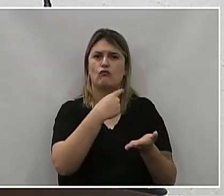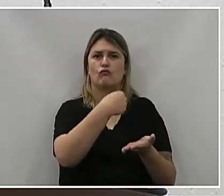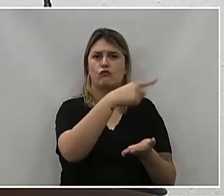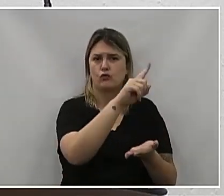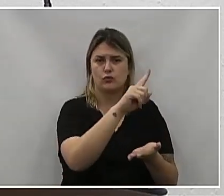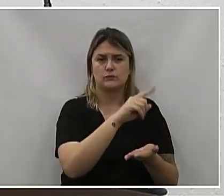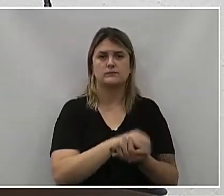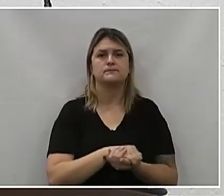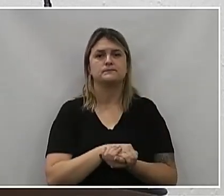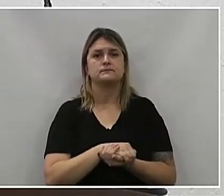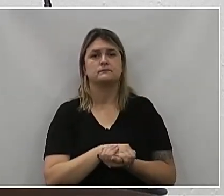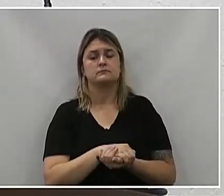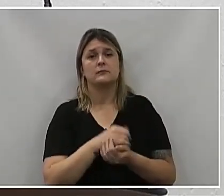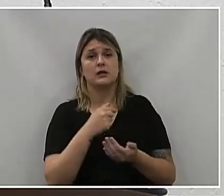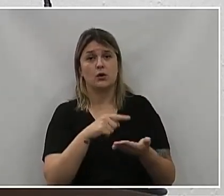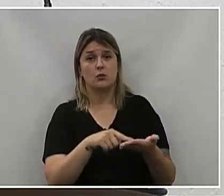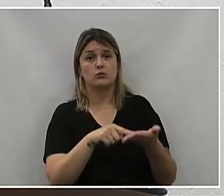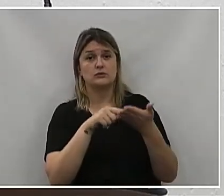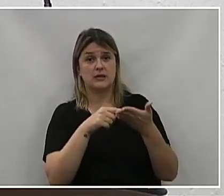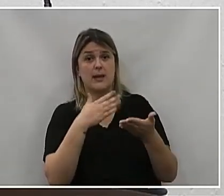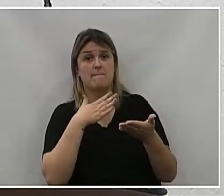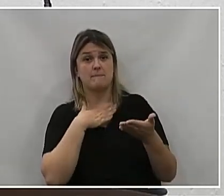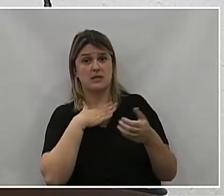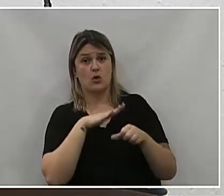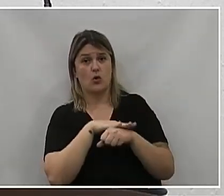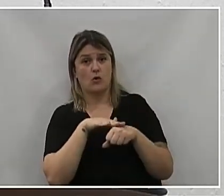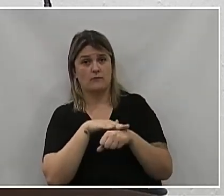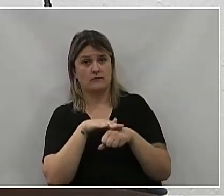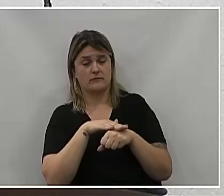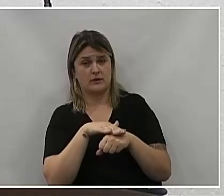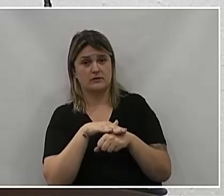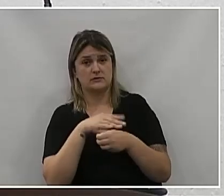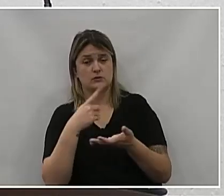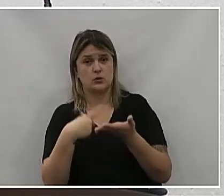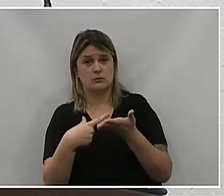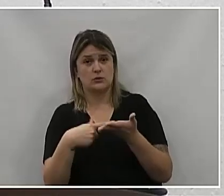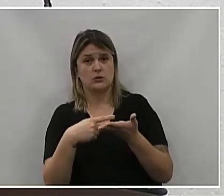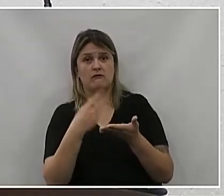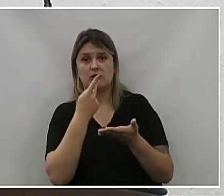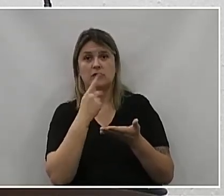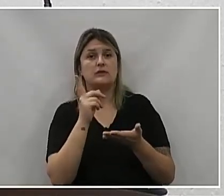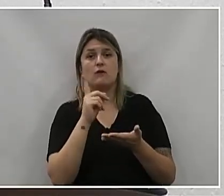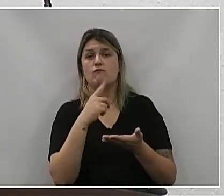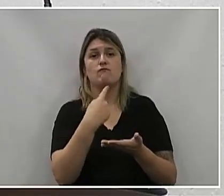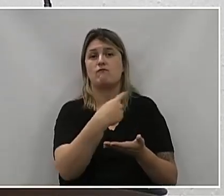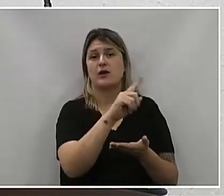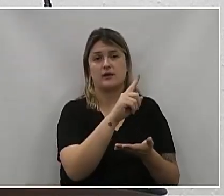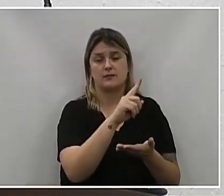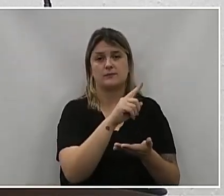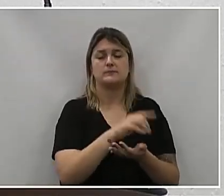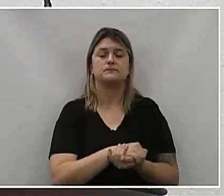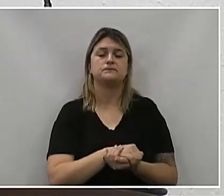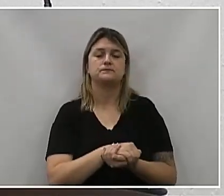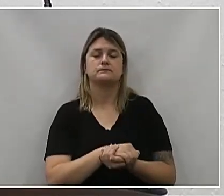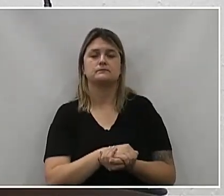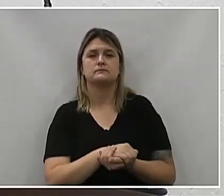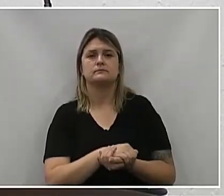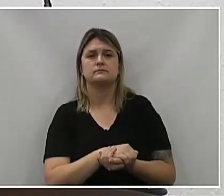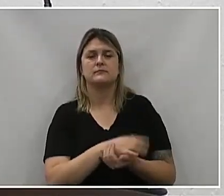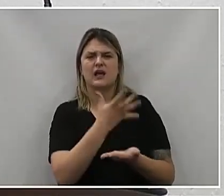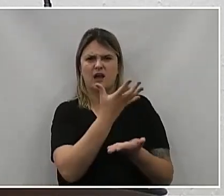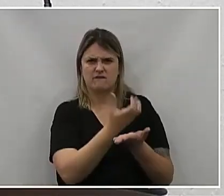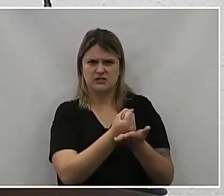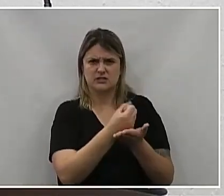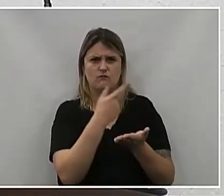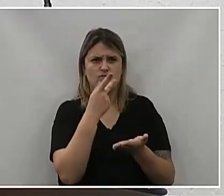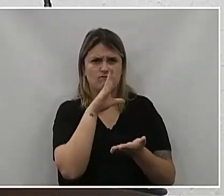vou. Daí eu peguei e mostrei a minha conversa que eu tive com a pessoa que marcou a reunião comigo. E esse áudio que eu estou falando aqui